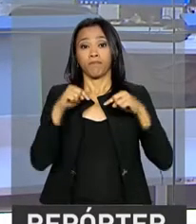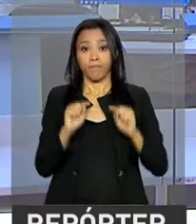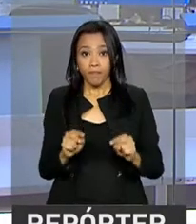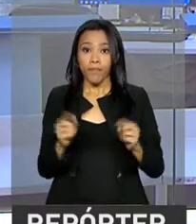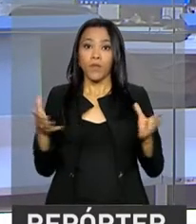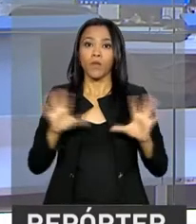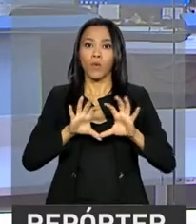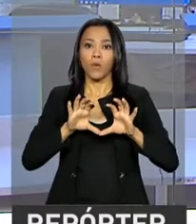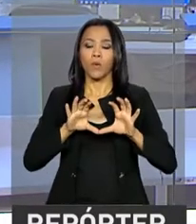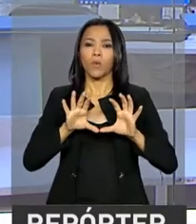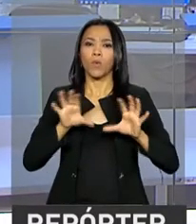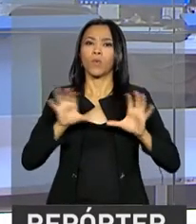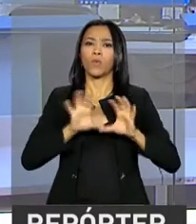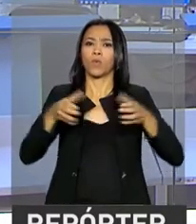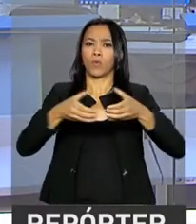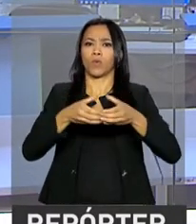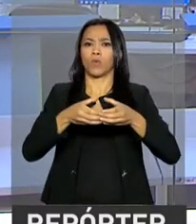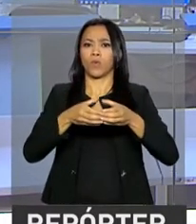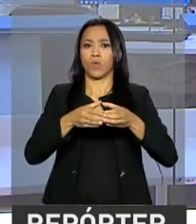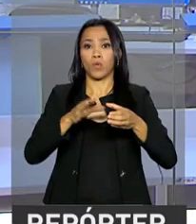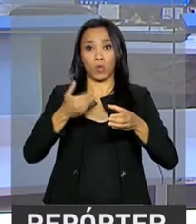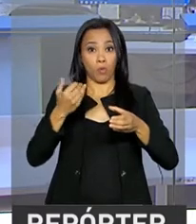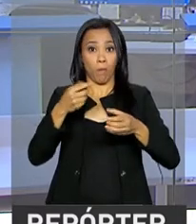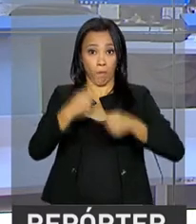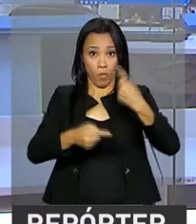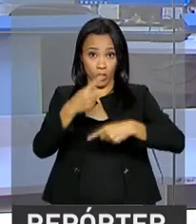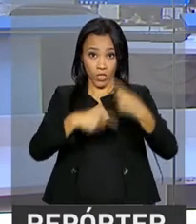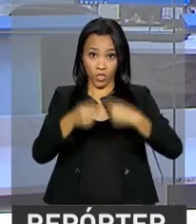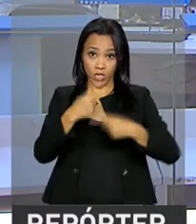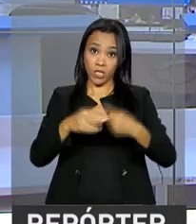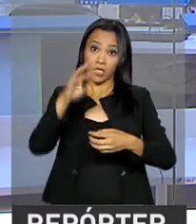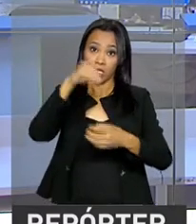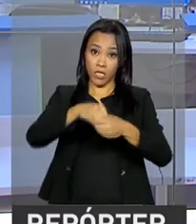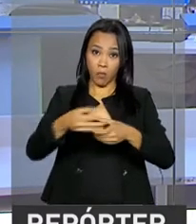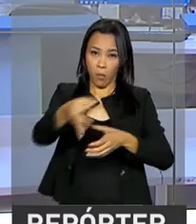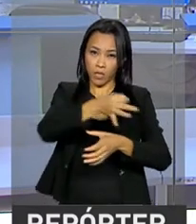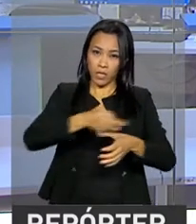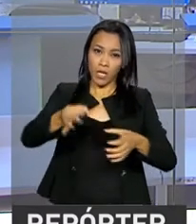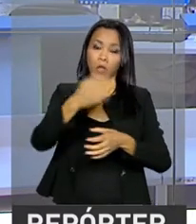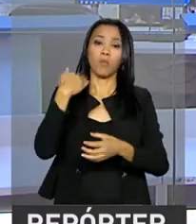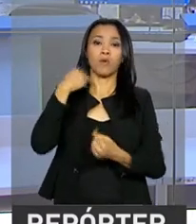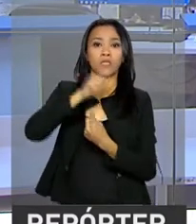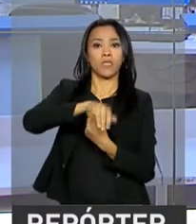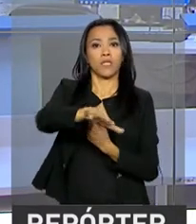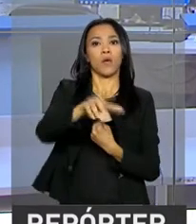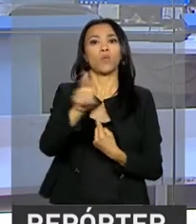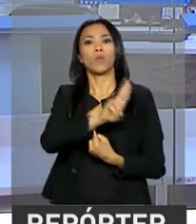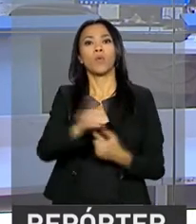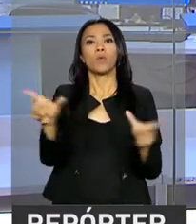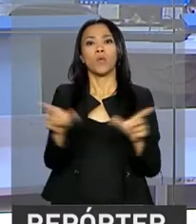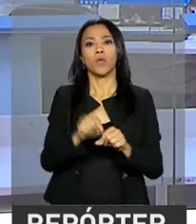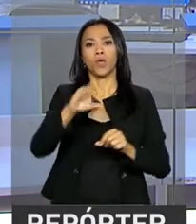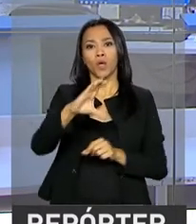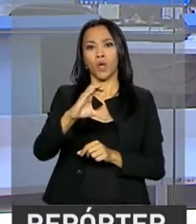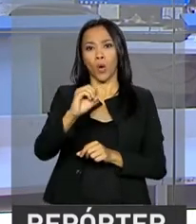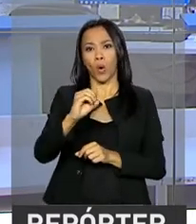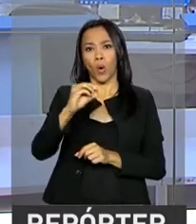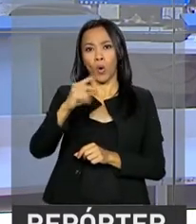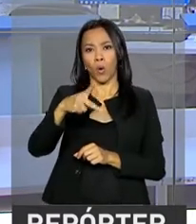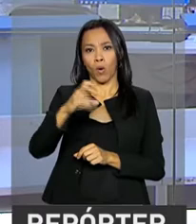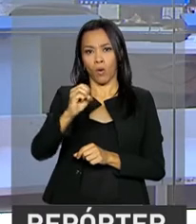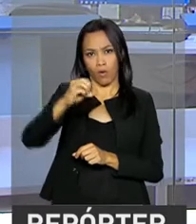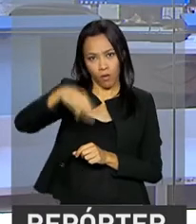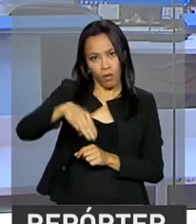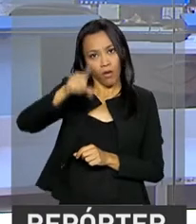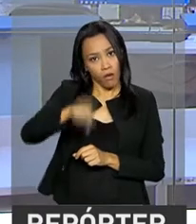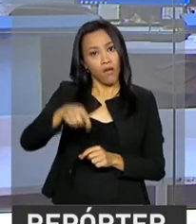política monetária do banco central copom que se reúne nesta terça feira para definir a tendência dos juros básicos da economia